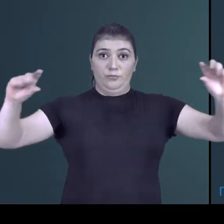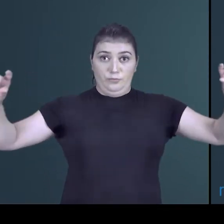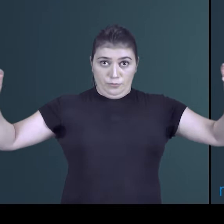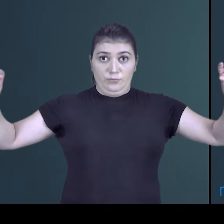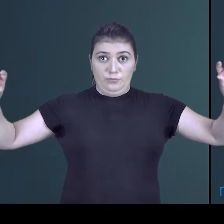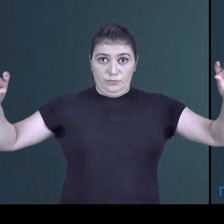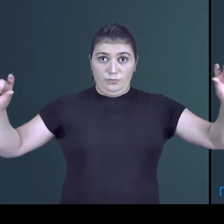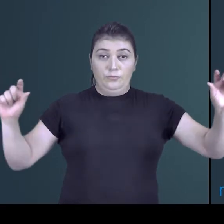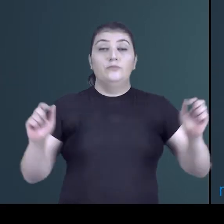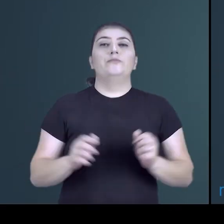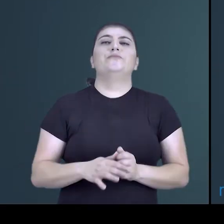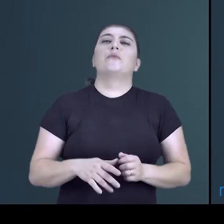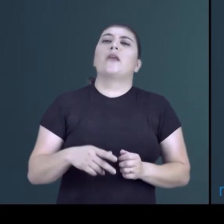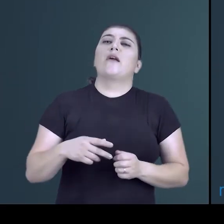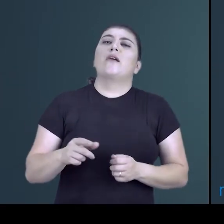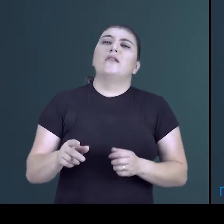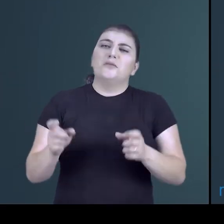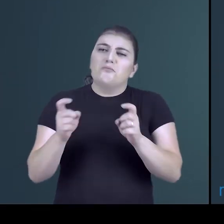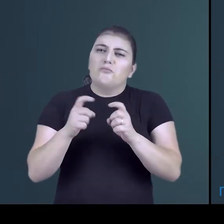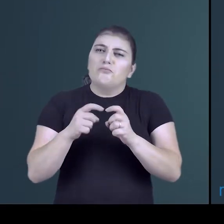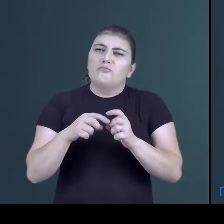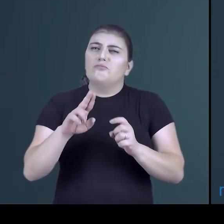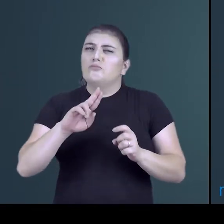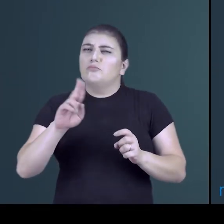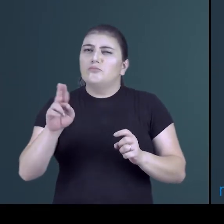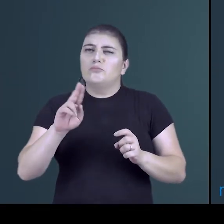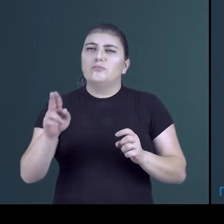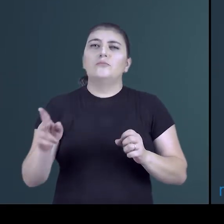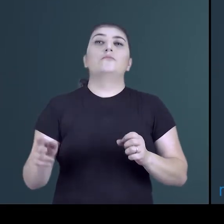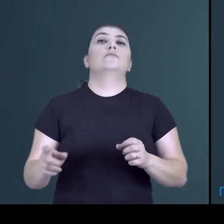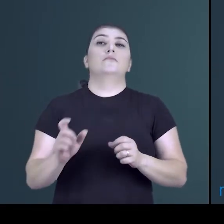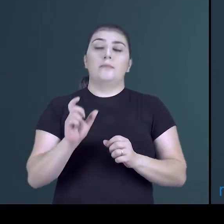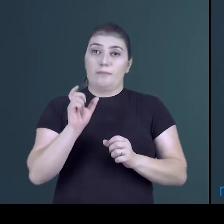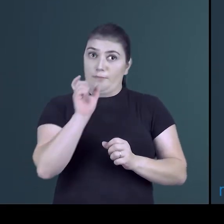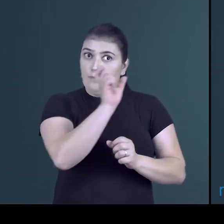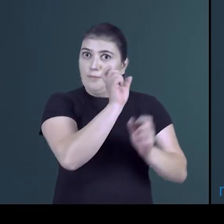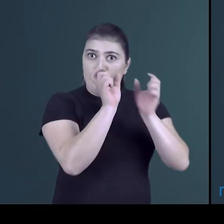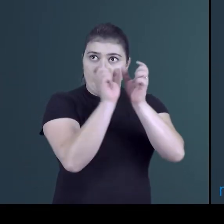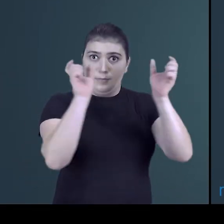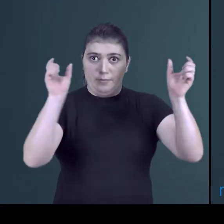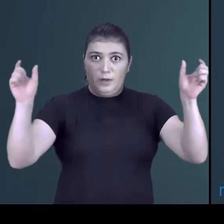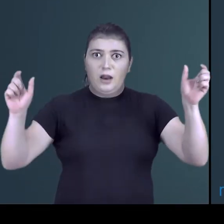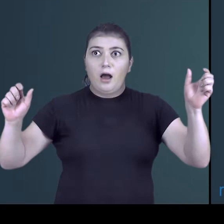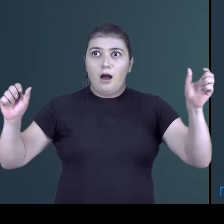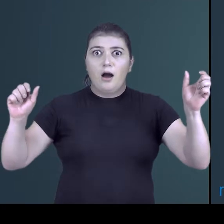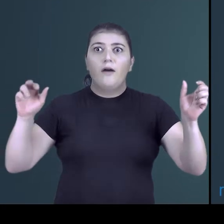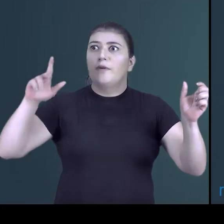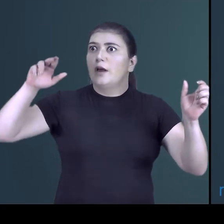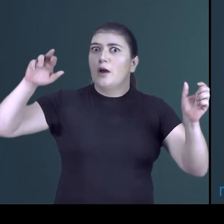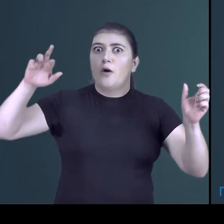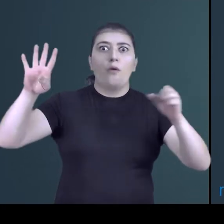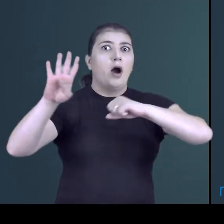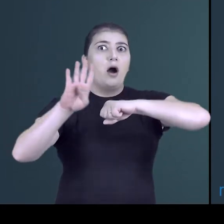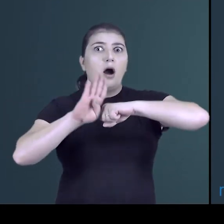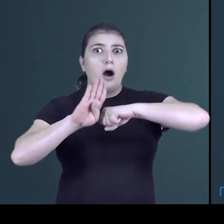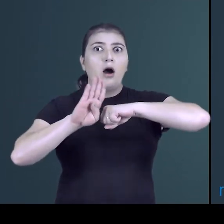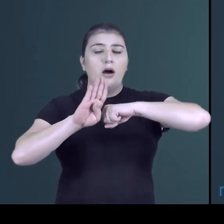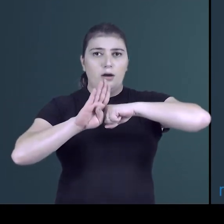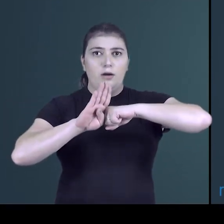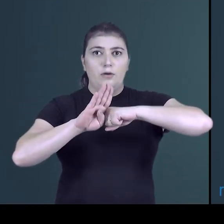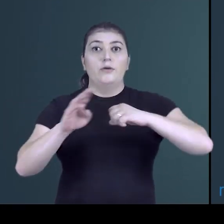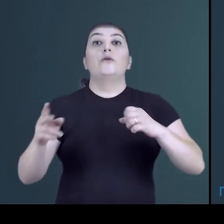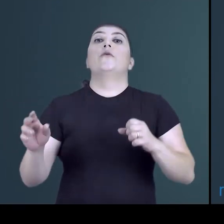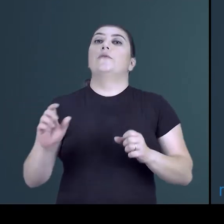no período. Falamos que na concordância nominal, as palavras mudam para estar iguais ao substantivo.